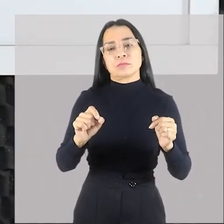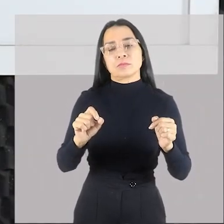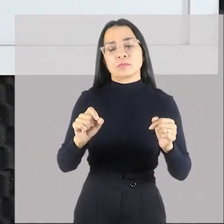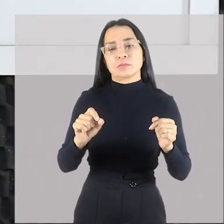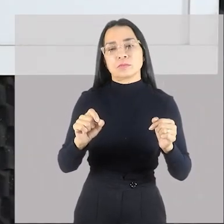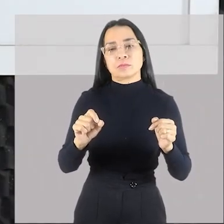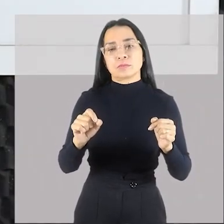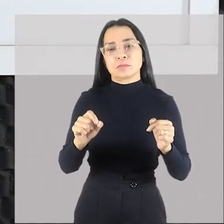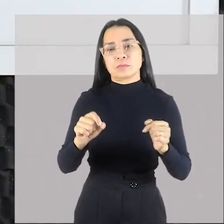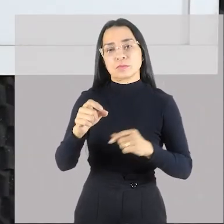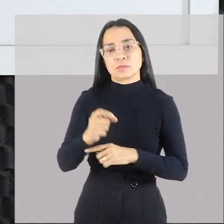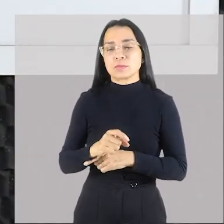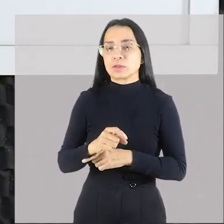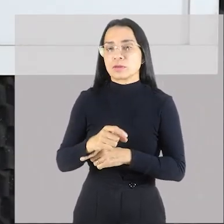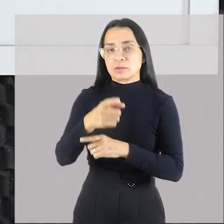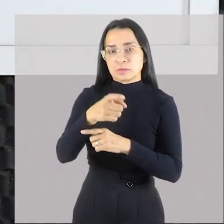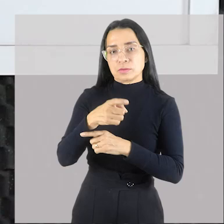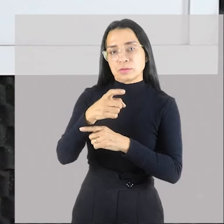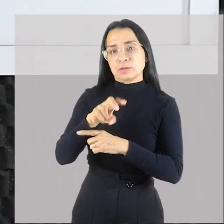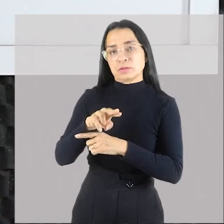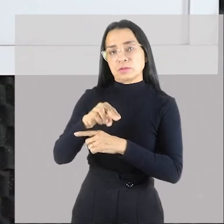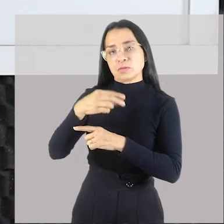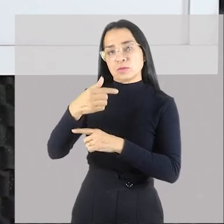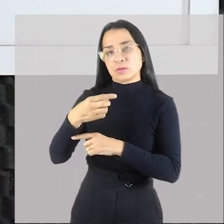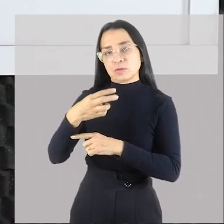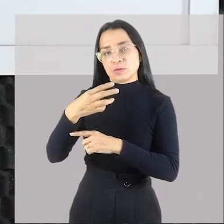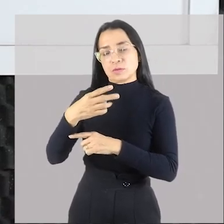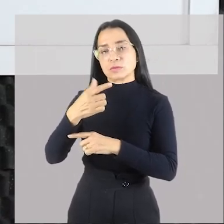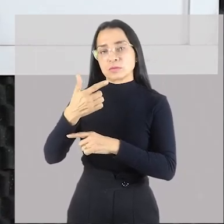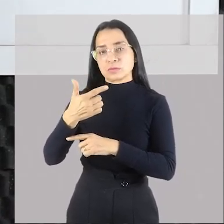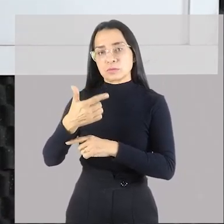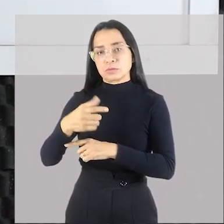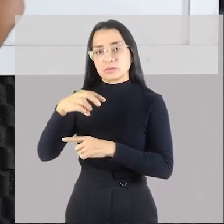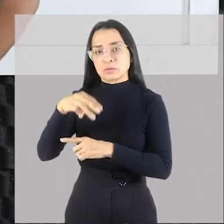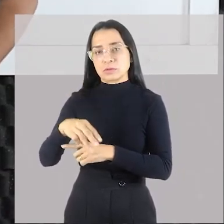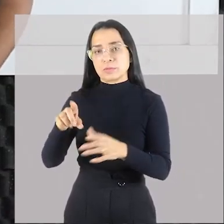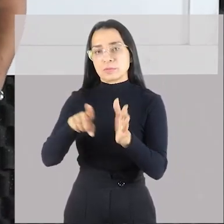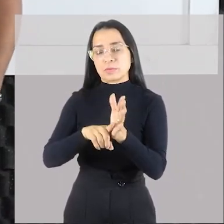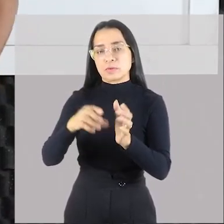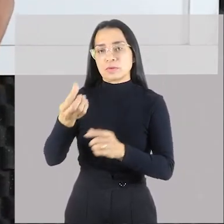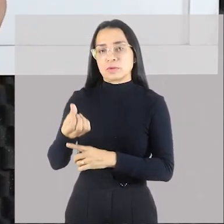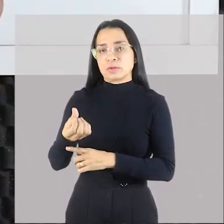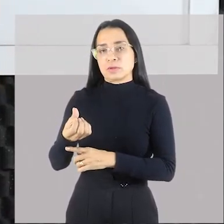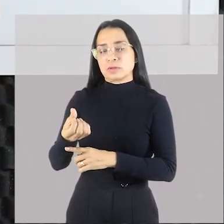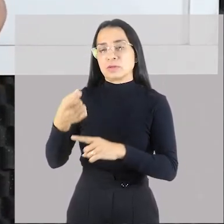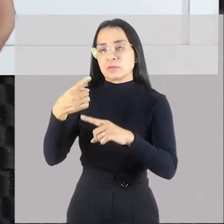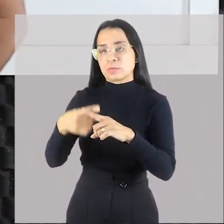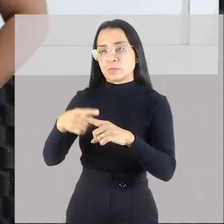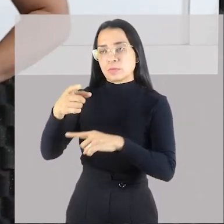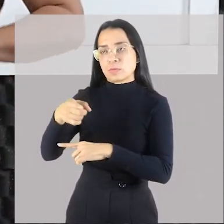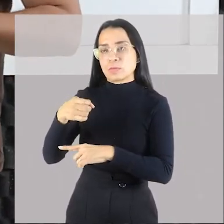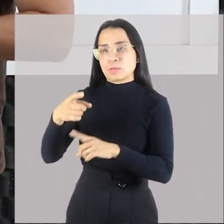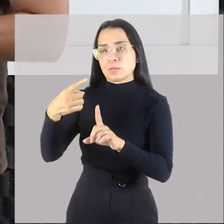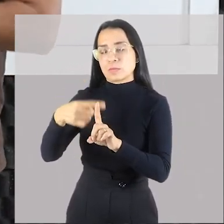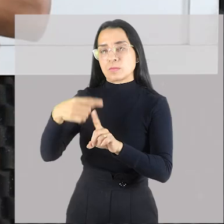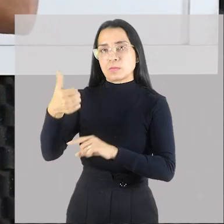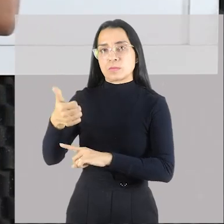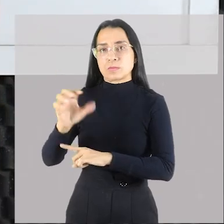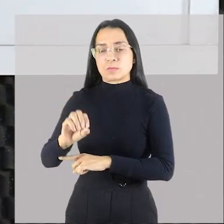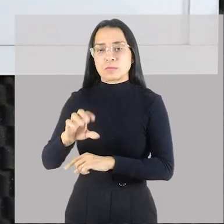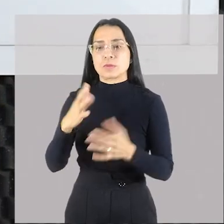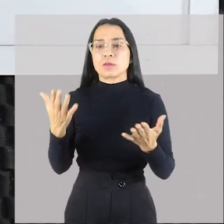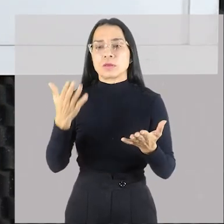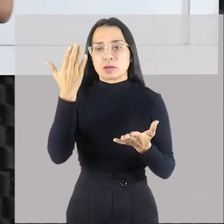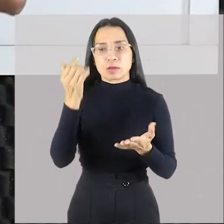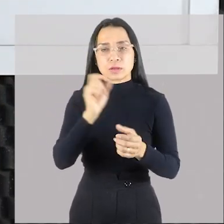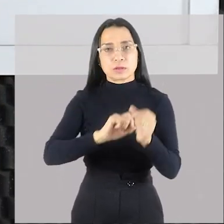de x igual a 2m menos 6 multiplicado por x mais 10. Ele quer saber para qual valor de m essa função é uma